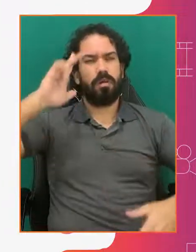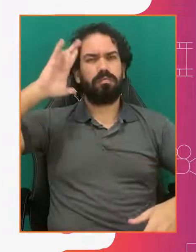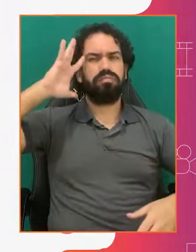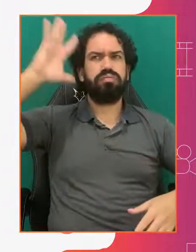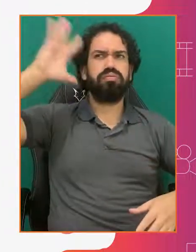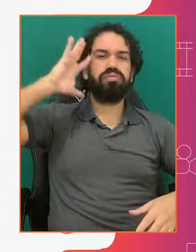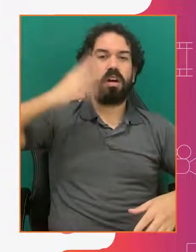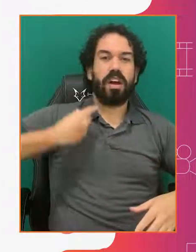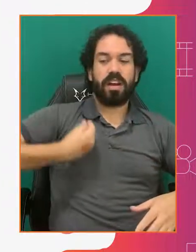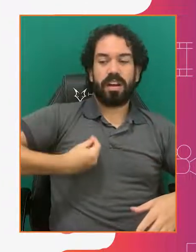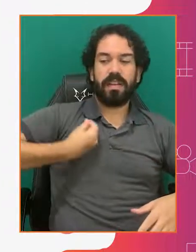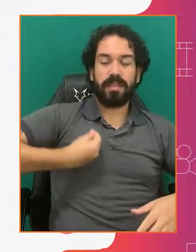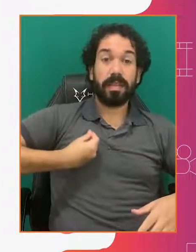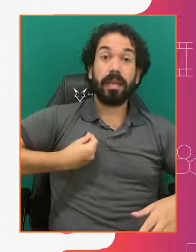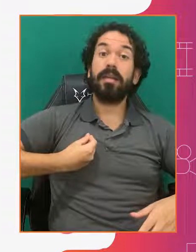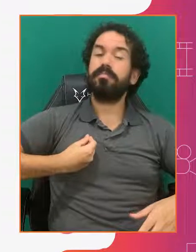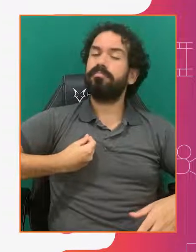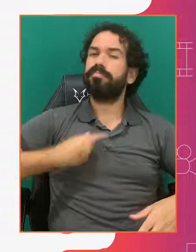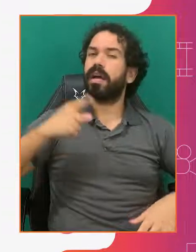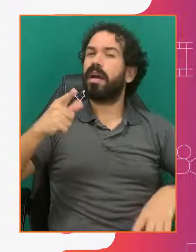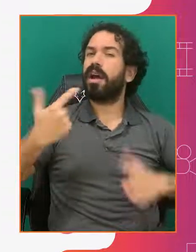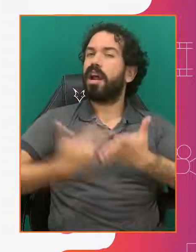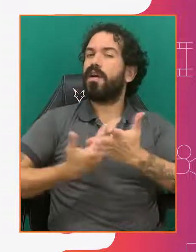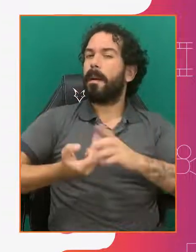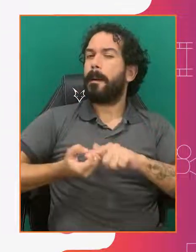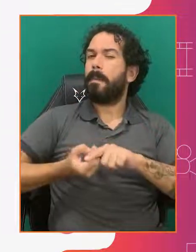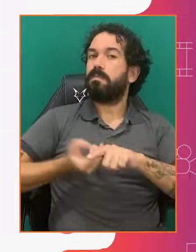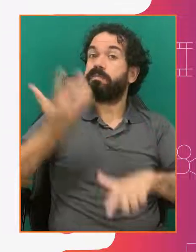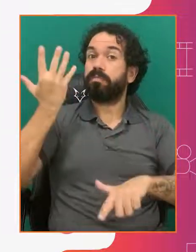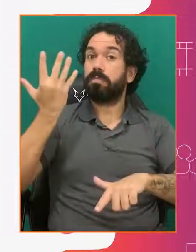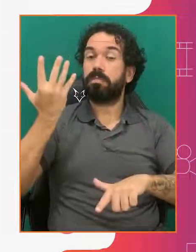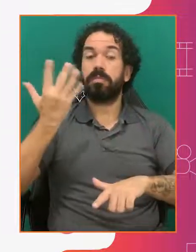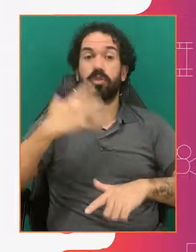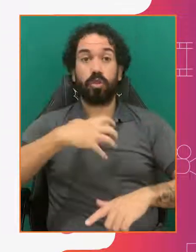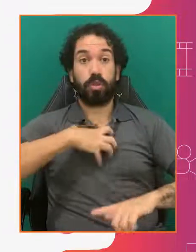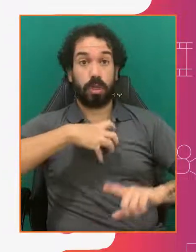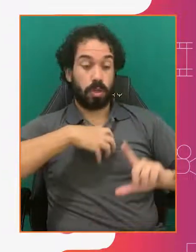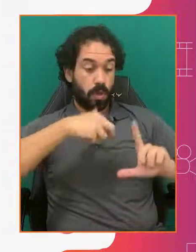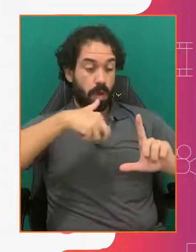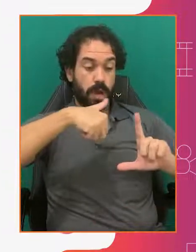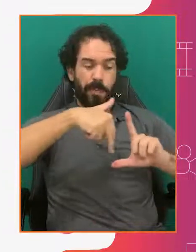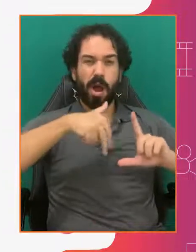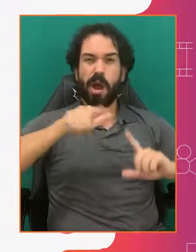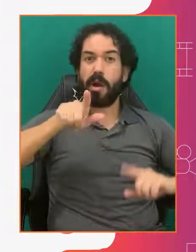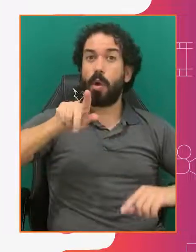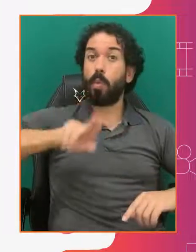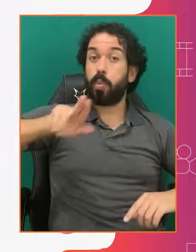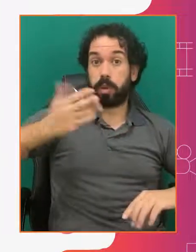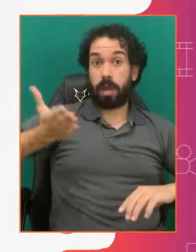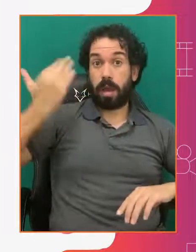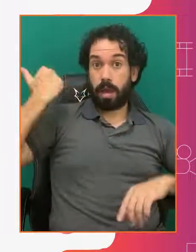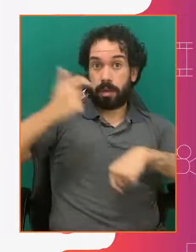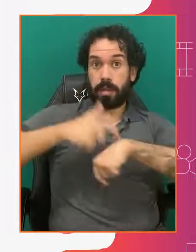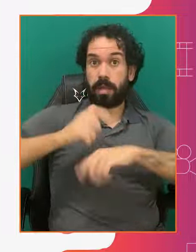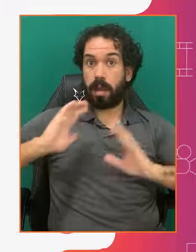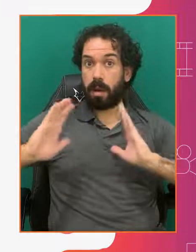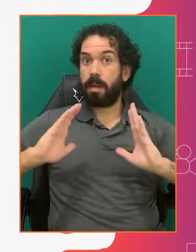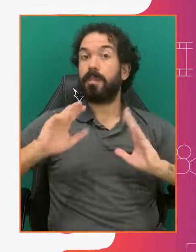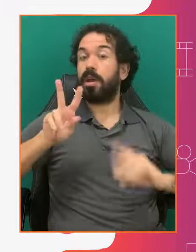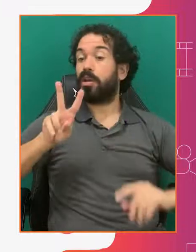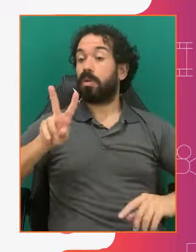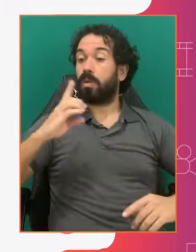A Ilusão da Vida, quando esse livro surgiu, a forma de animação que era mais usada até